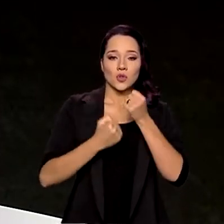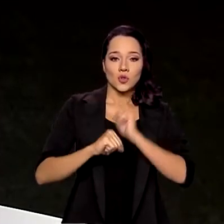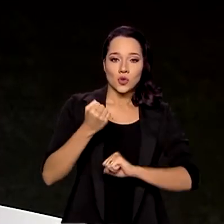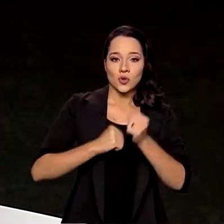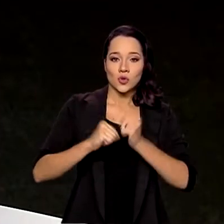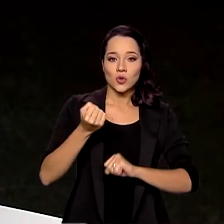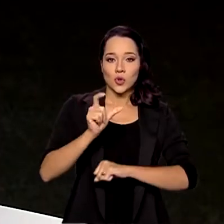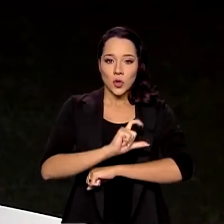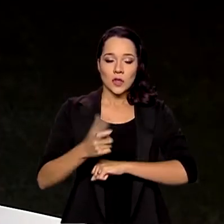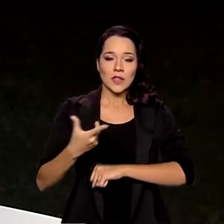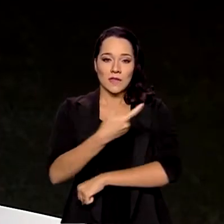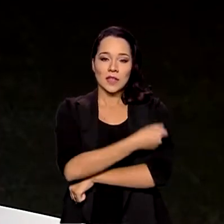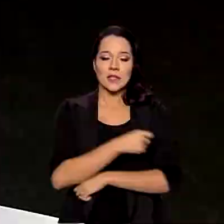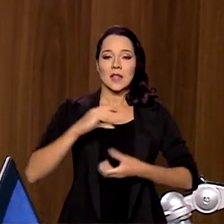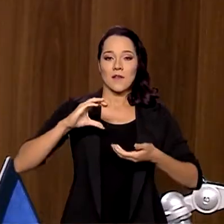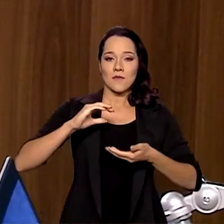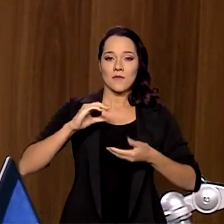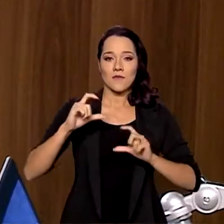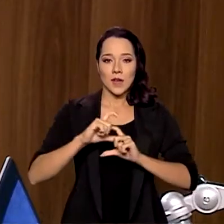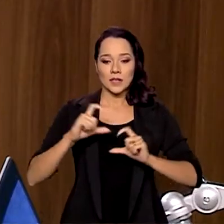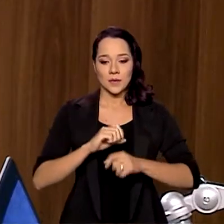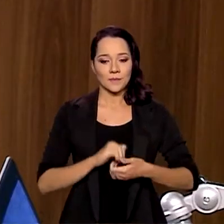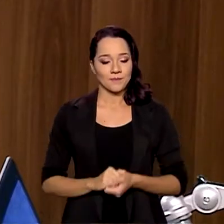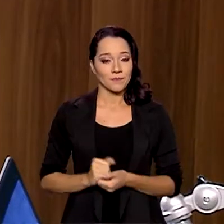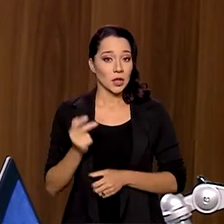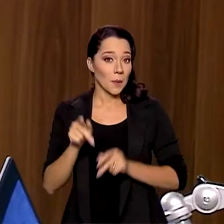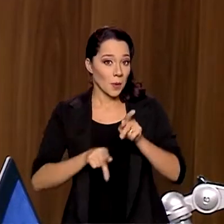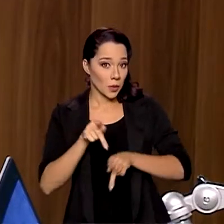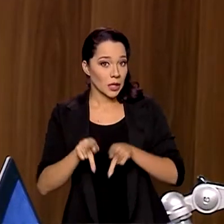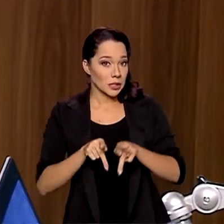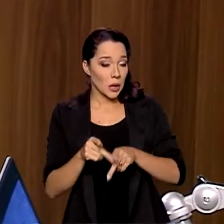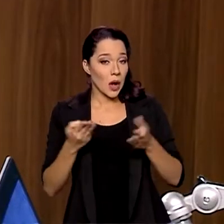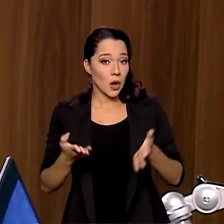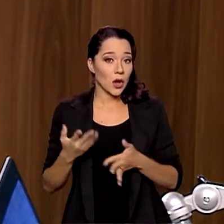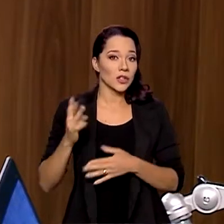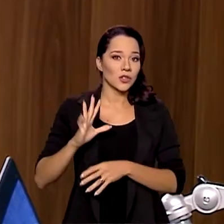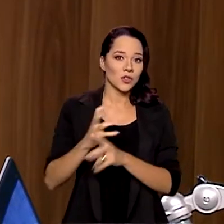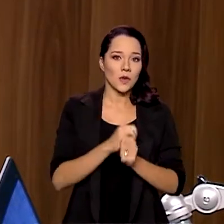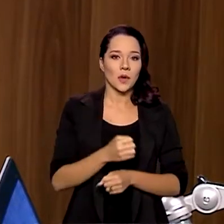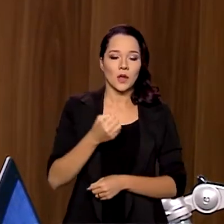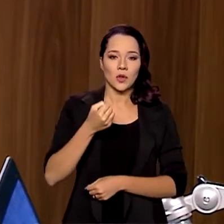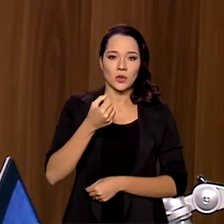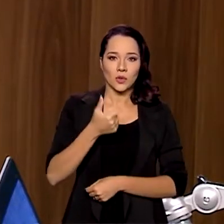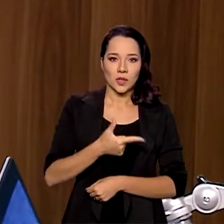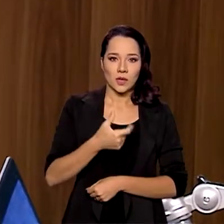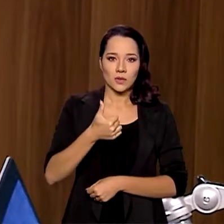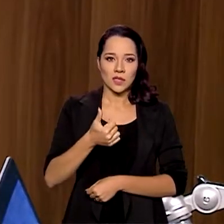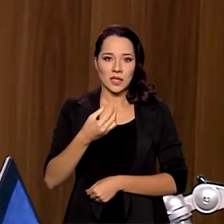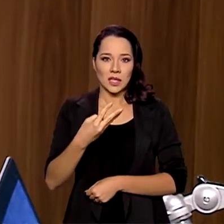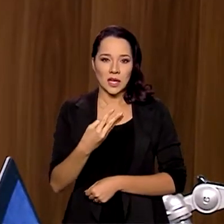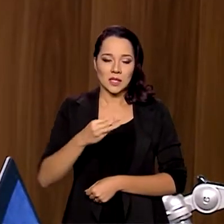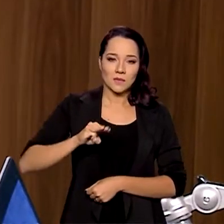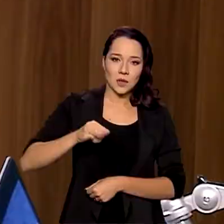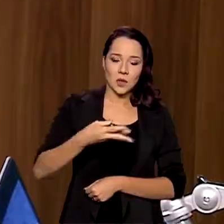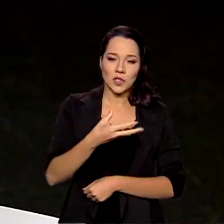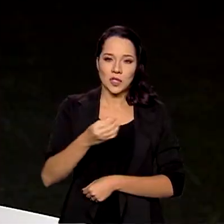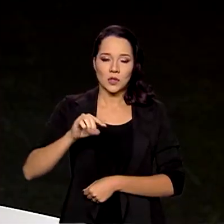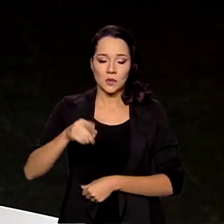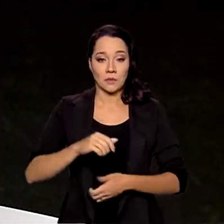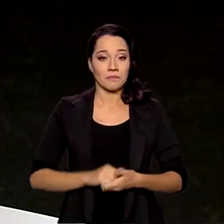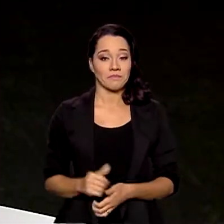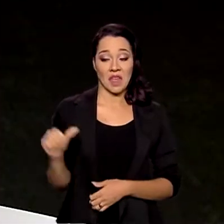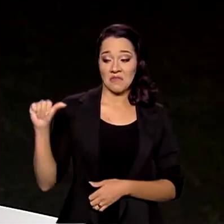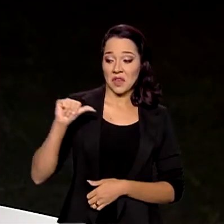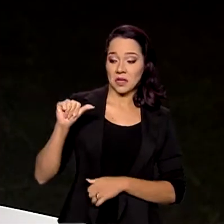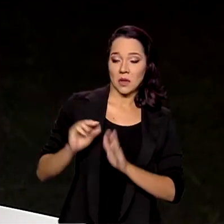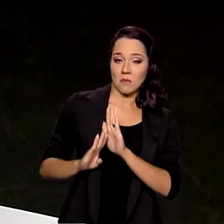Pfizer a partir de 2022. Sai estimativa da população. Agora somos 213 milhões e 300 mil. Afeganistão